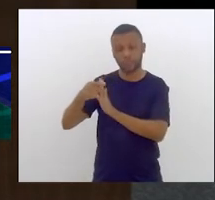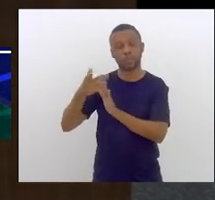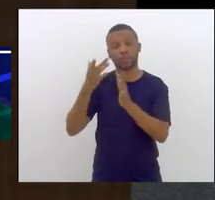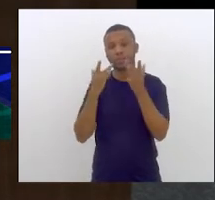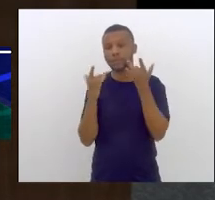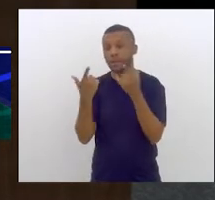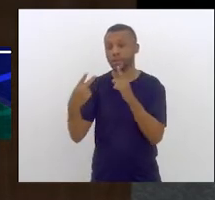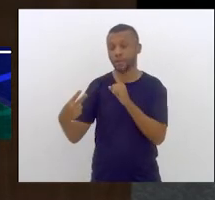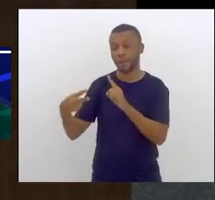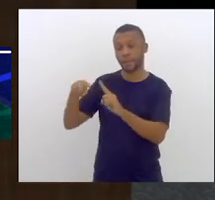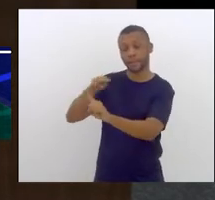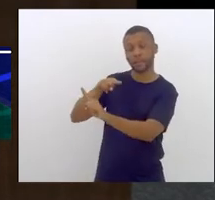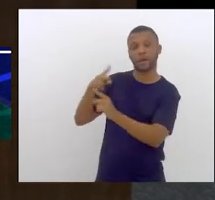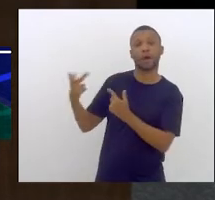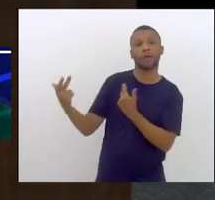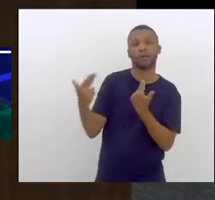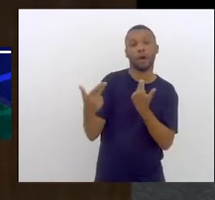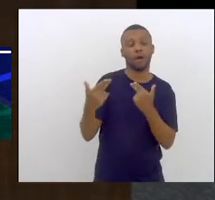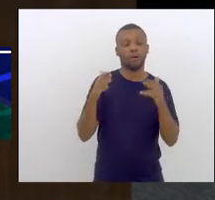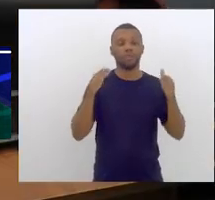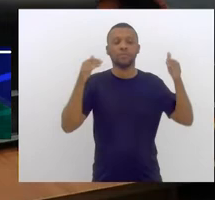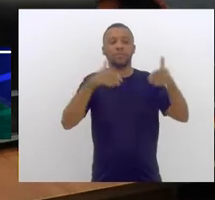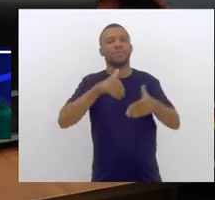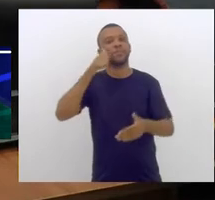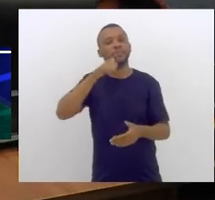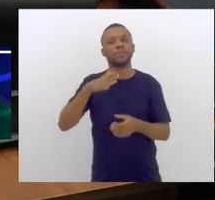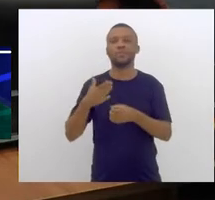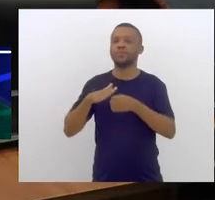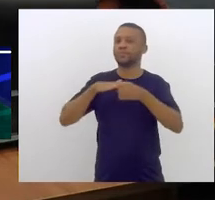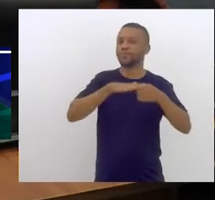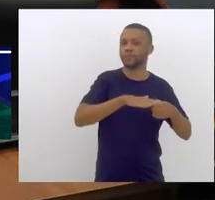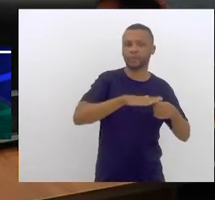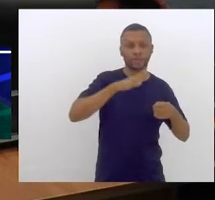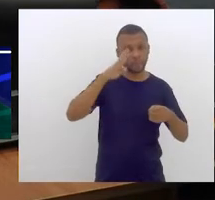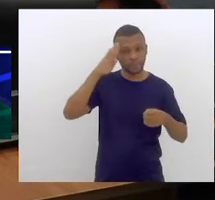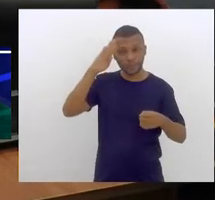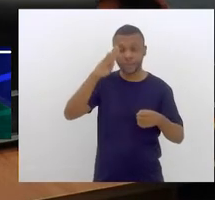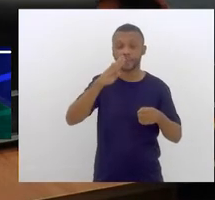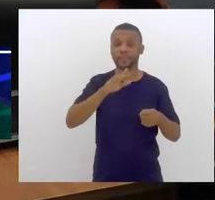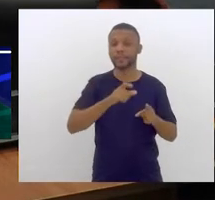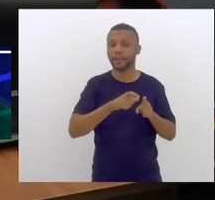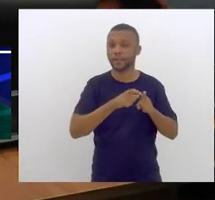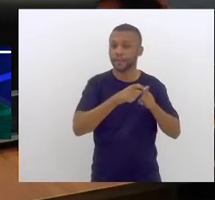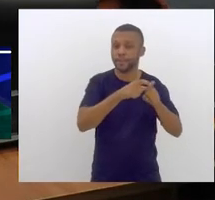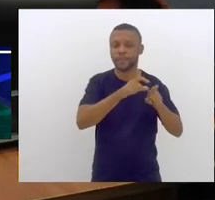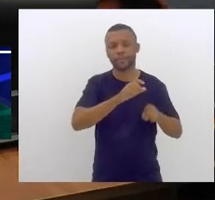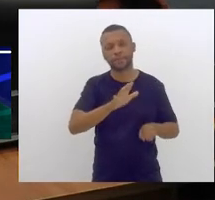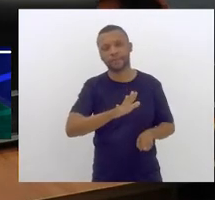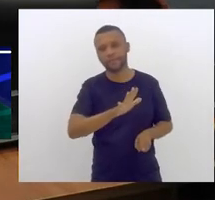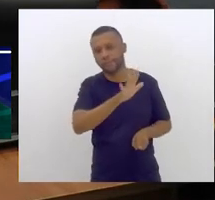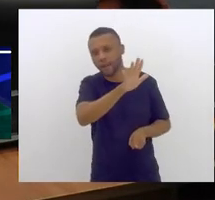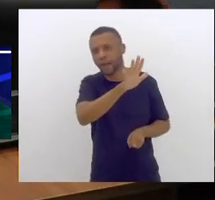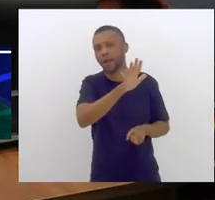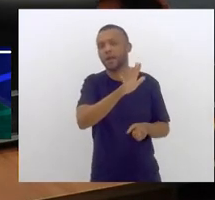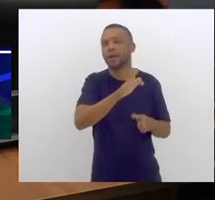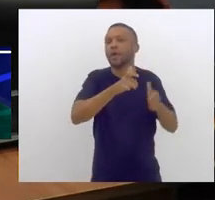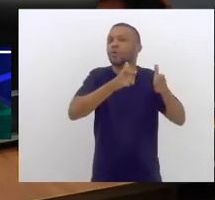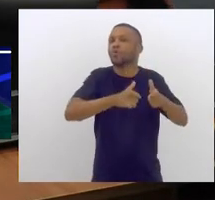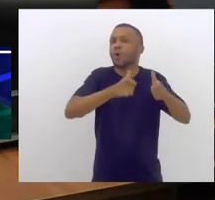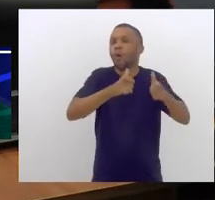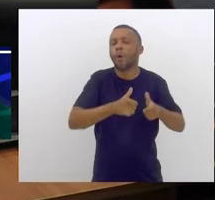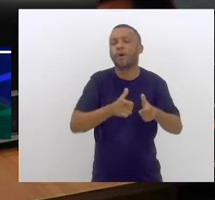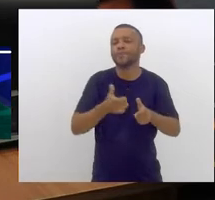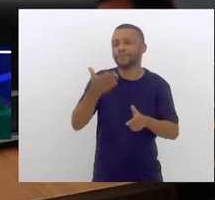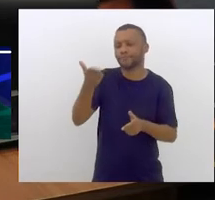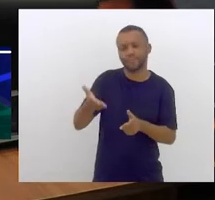a partir das mulheres oprimidas, sobretudo nas periferias, de onde Vossa Excelência